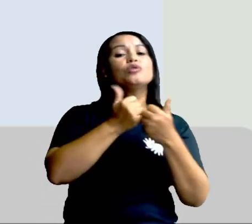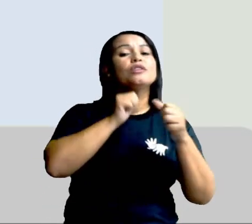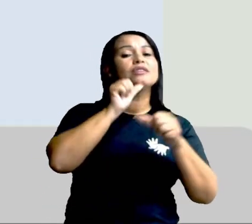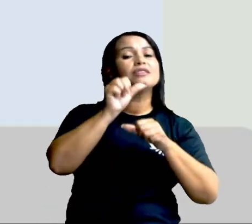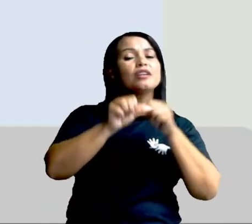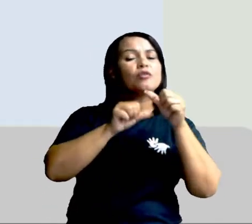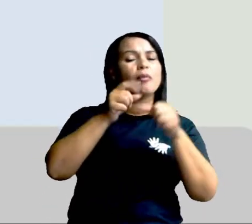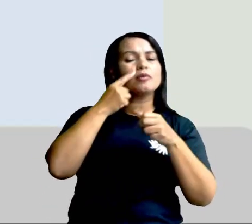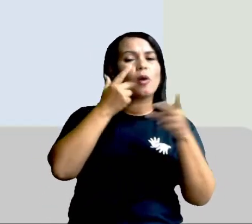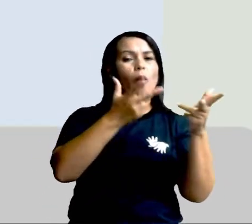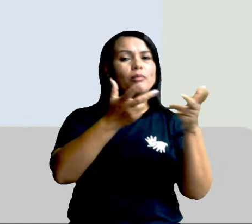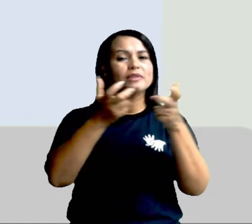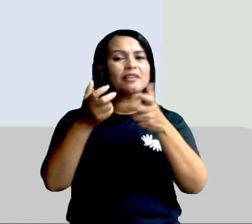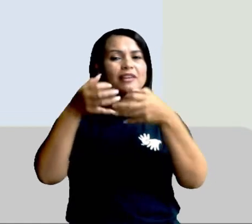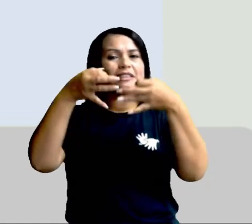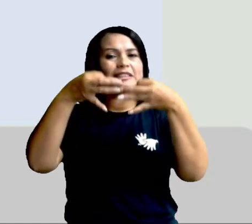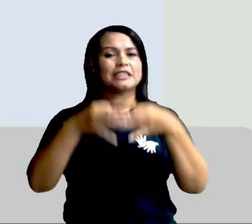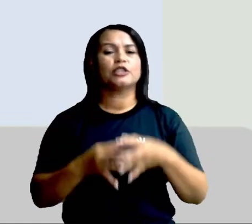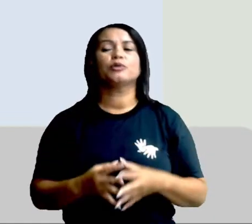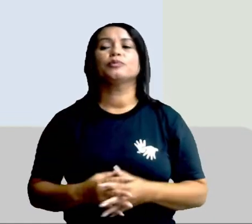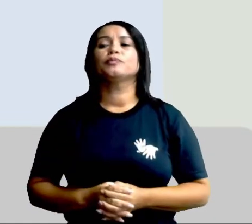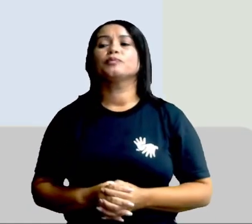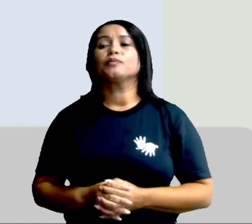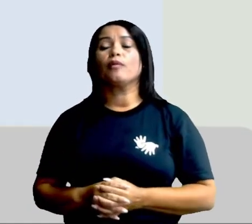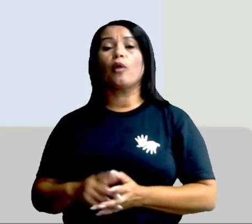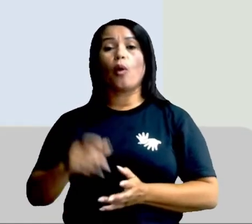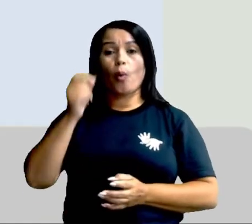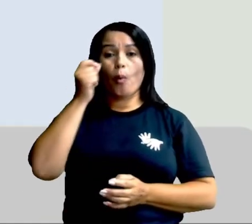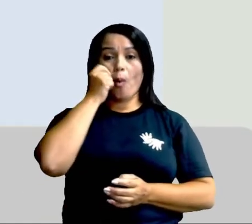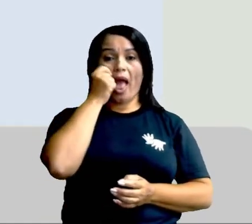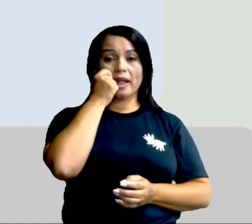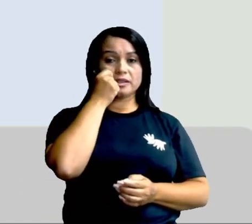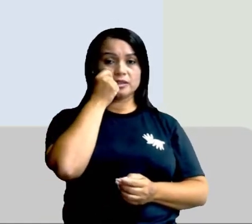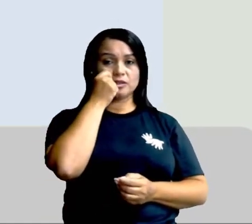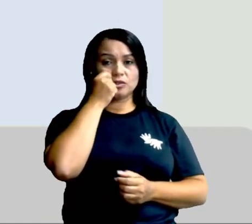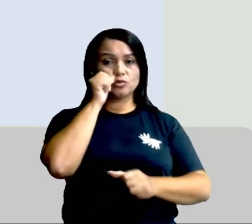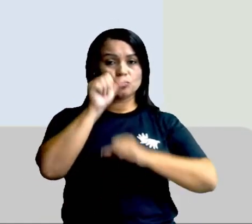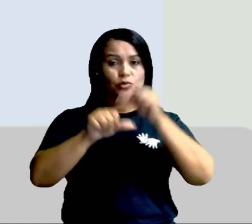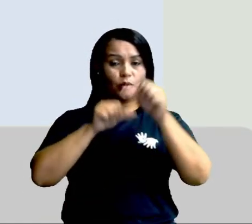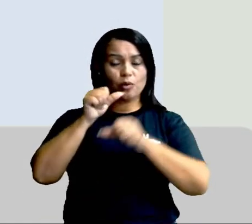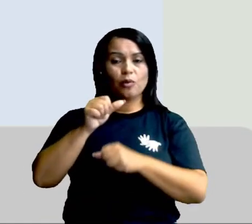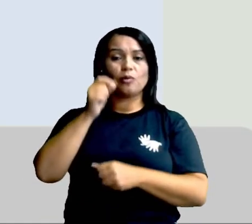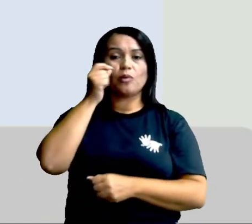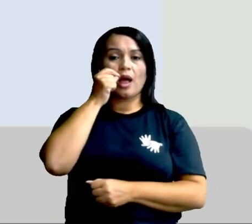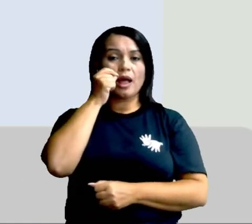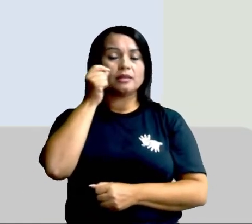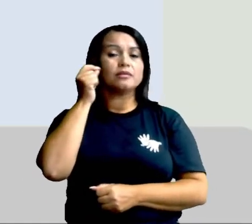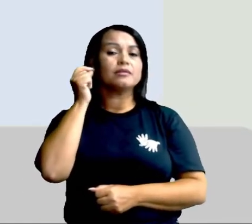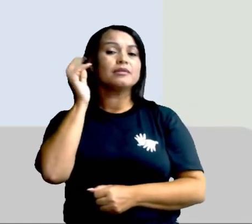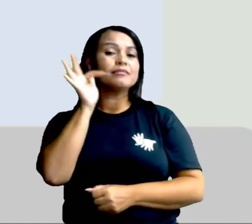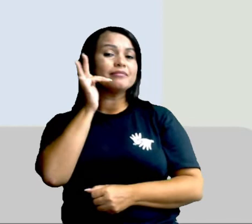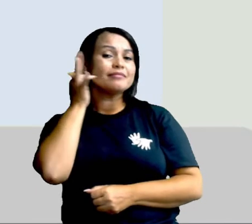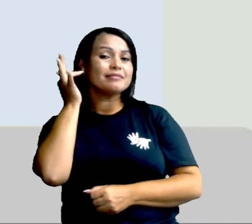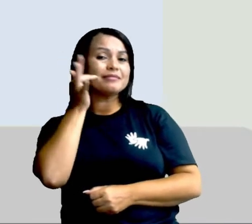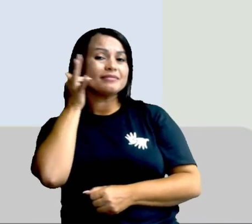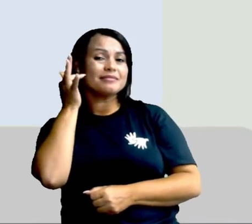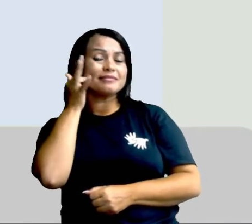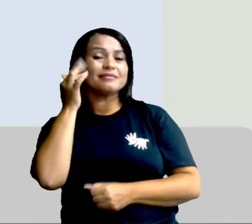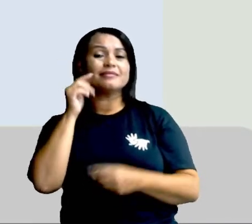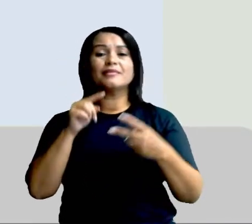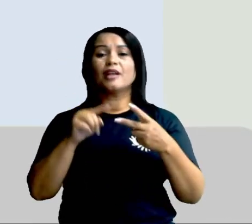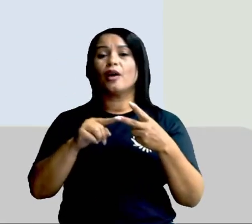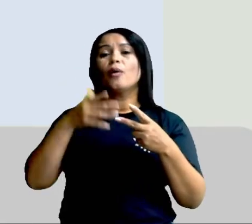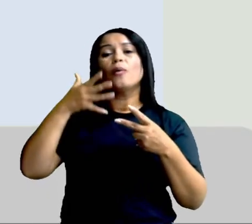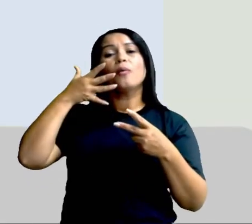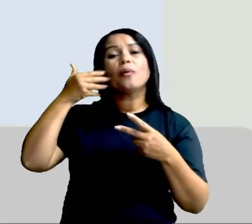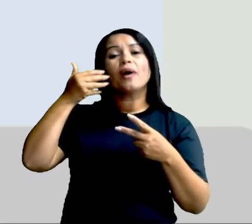ó, vou voltar para vocês observarem direitinho. O ratinho passou a ser as ratinhas,